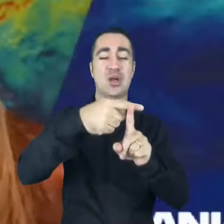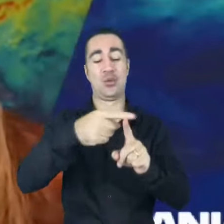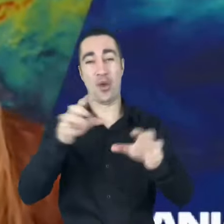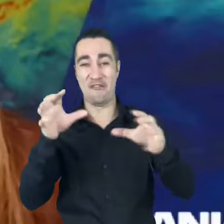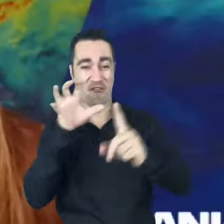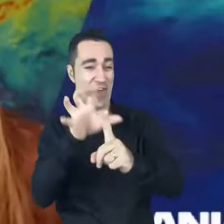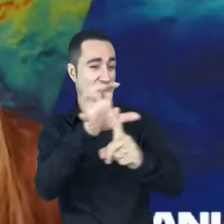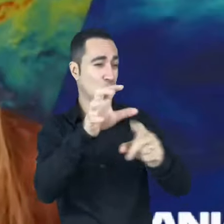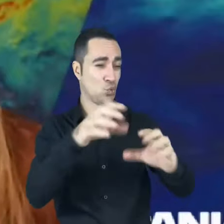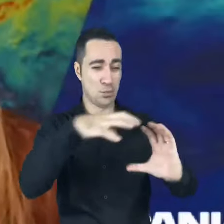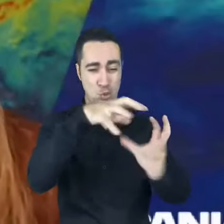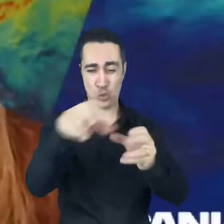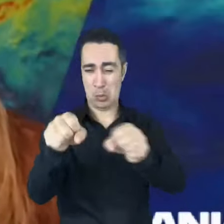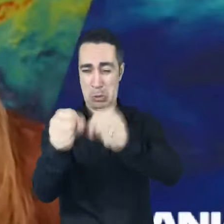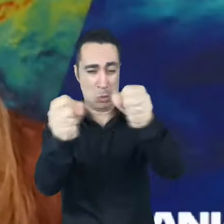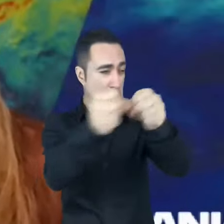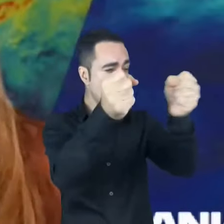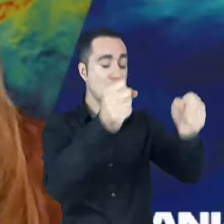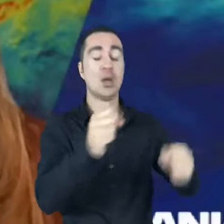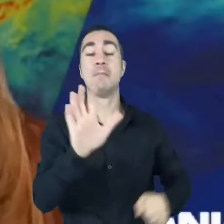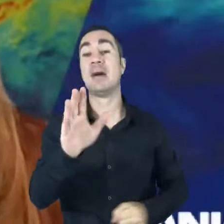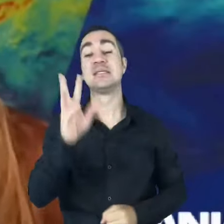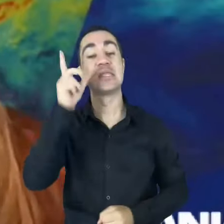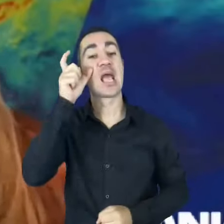acho que foi interessante